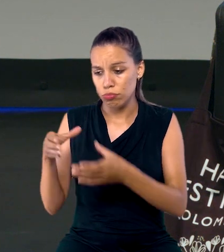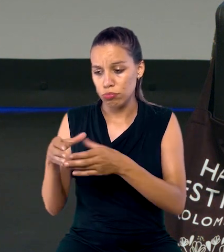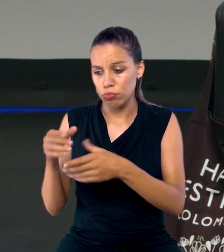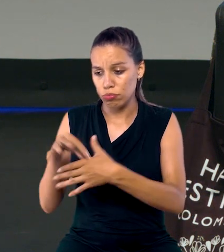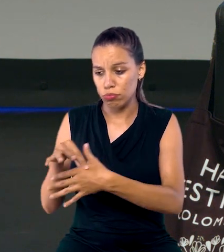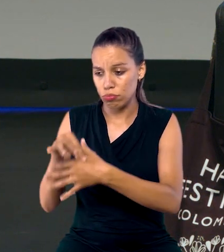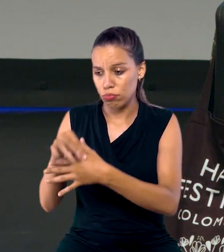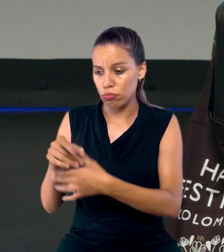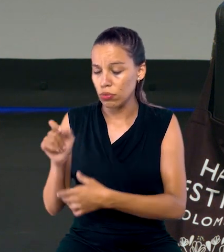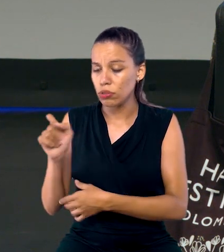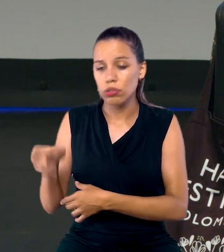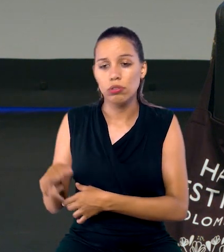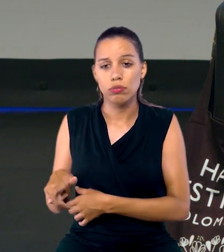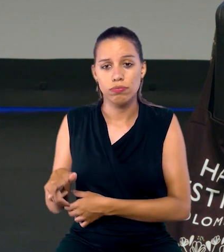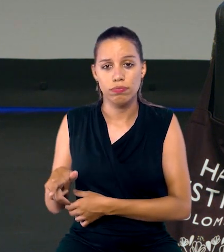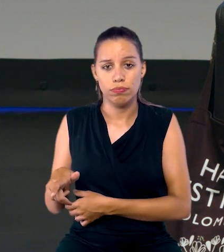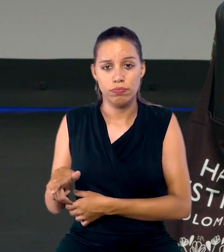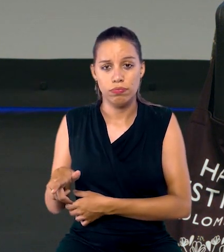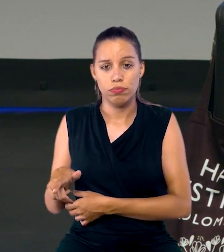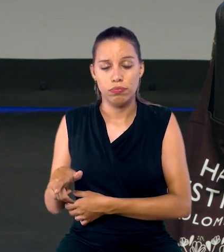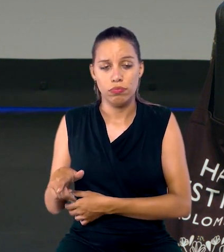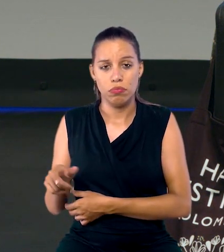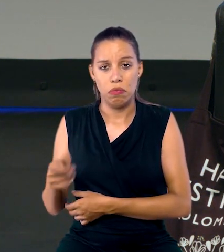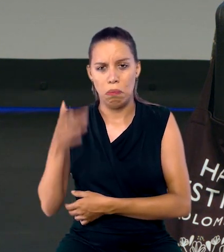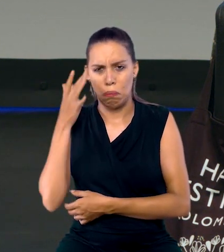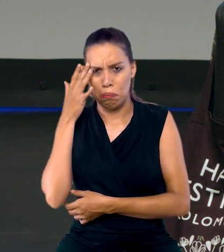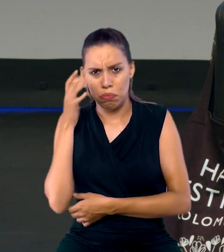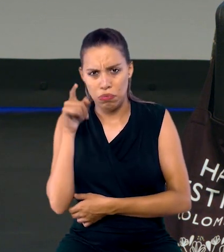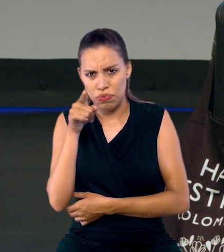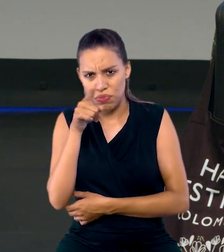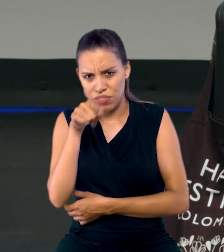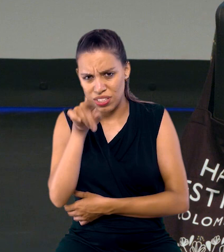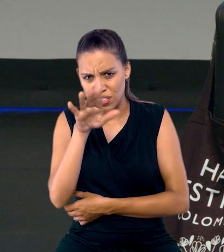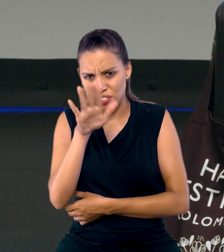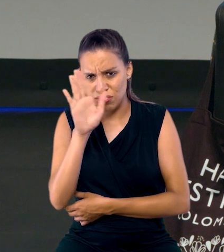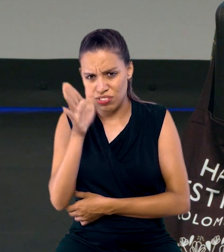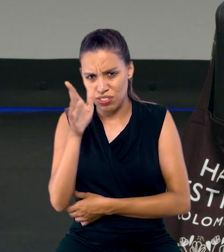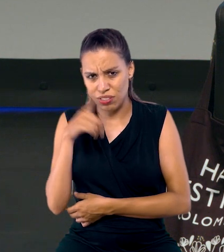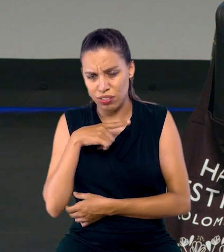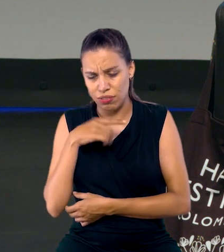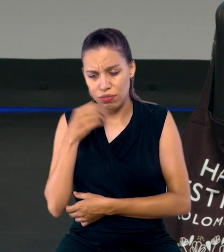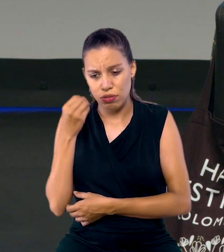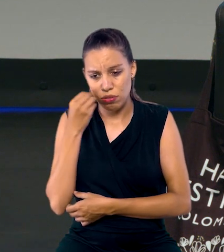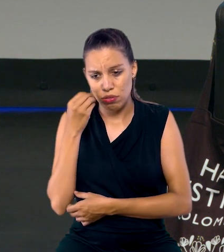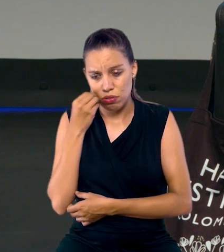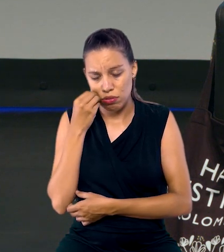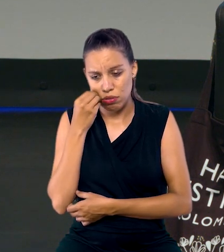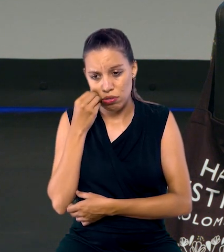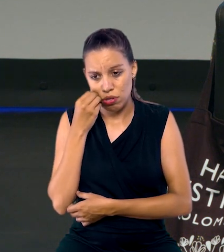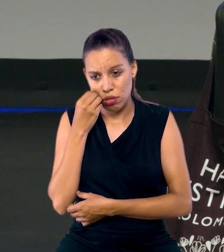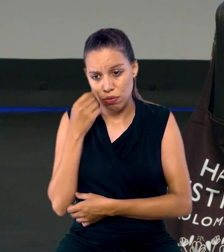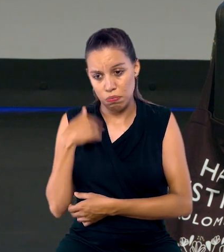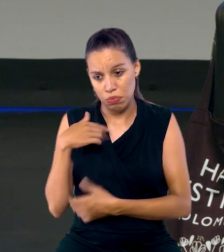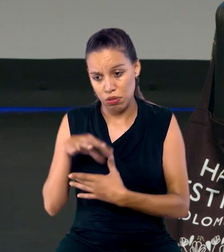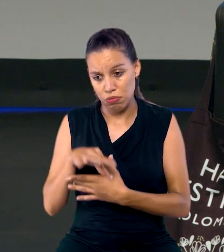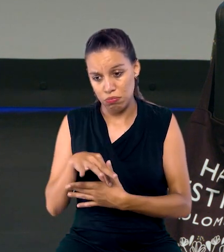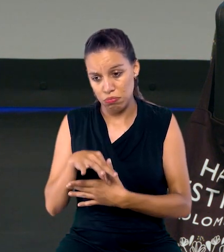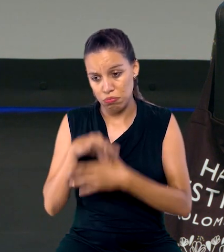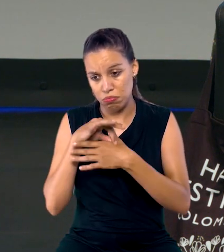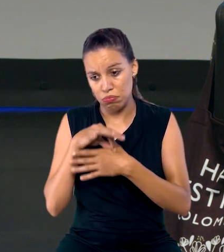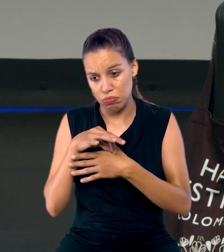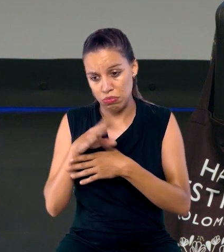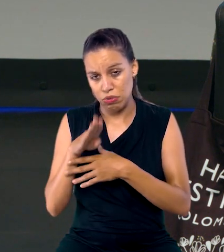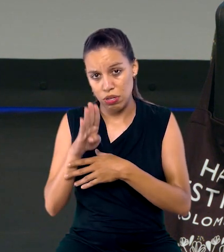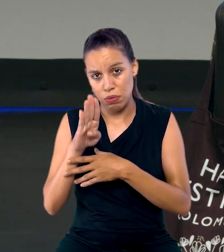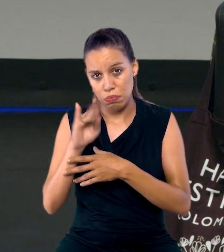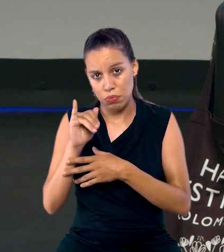referências do seu próprio povo, né? Não sei se você já tentou contato, né, mas a nossa referência